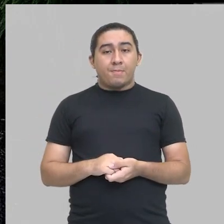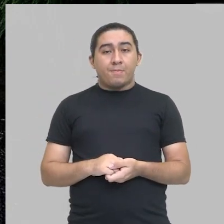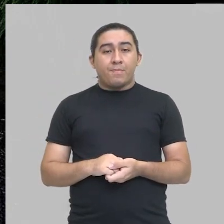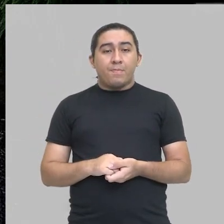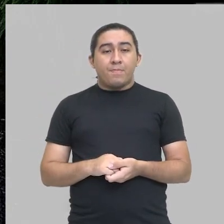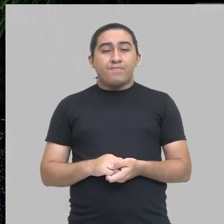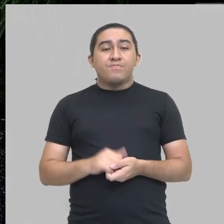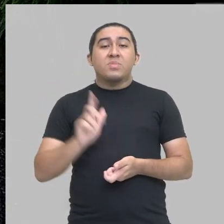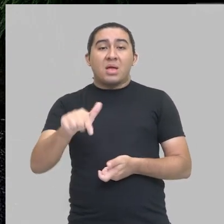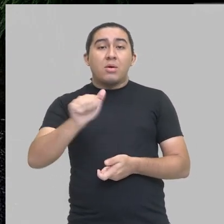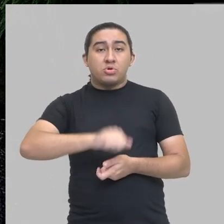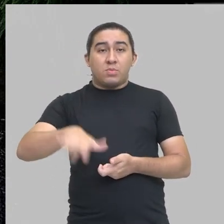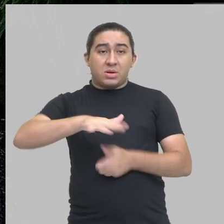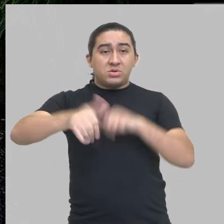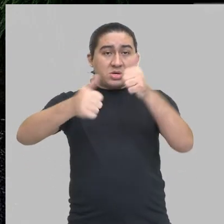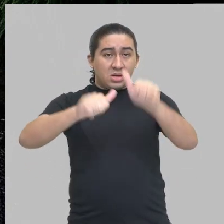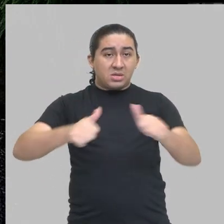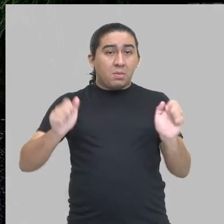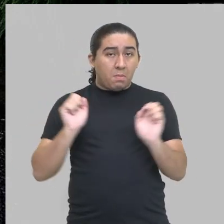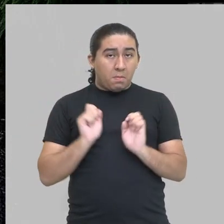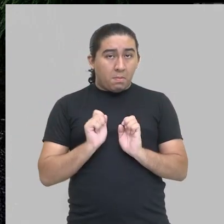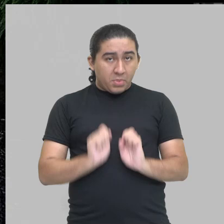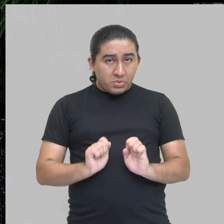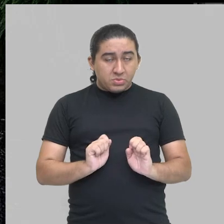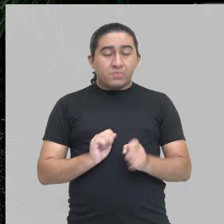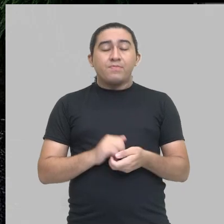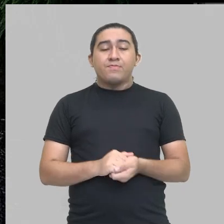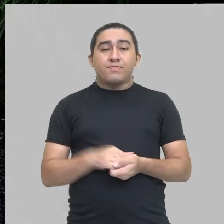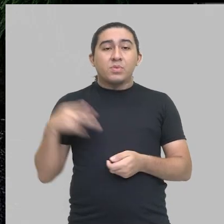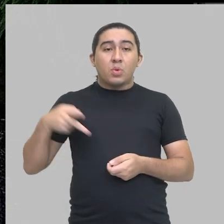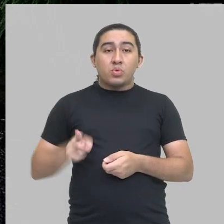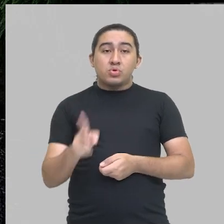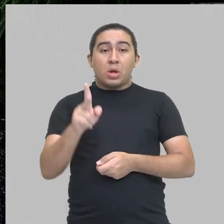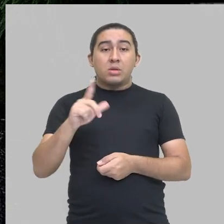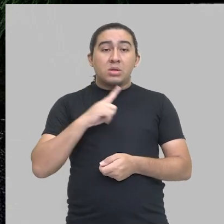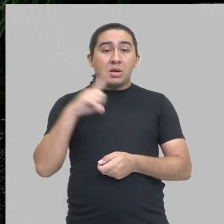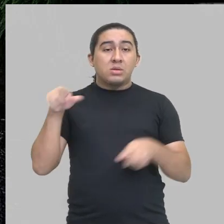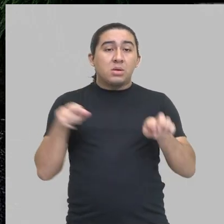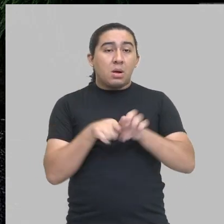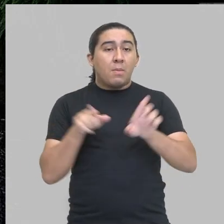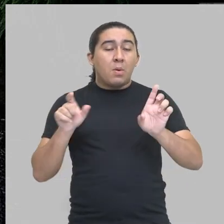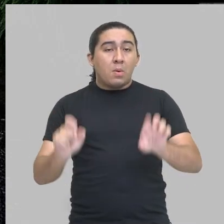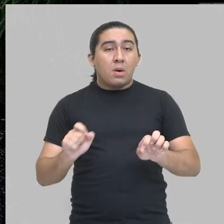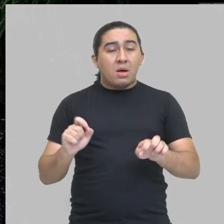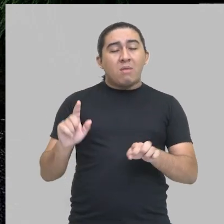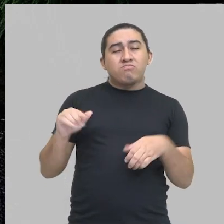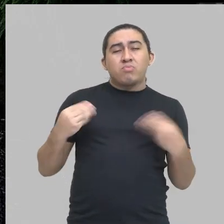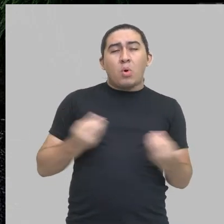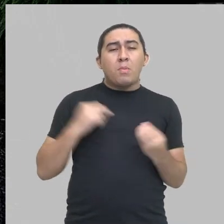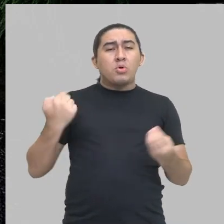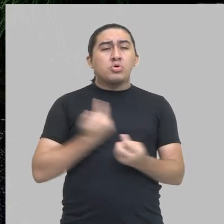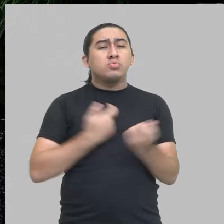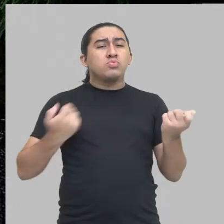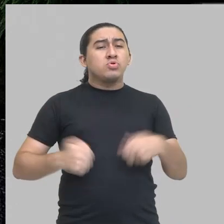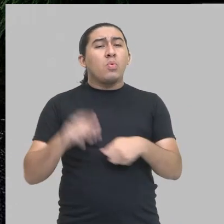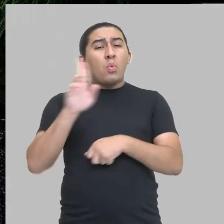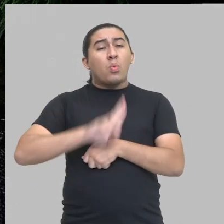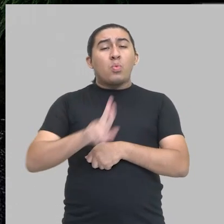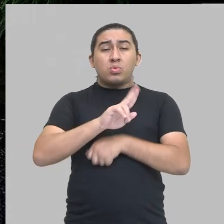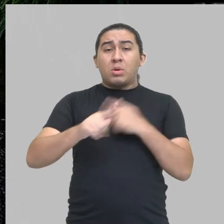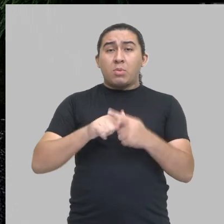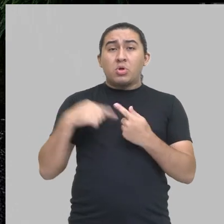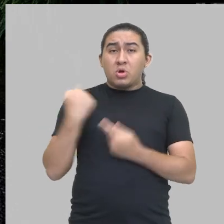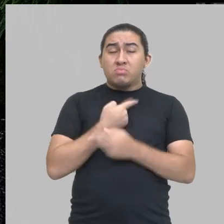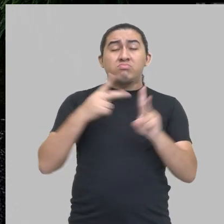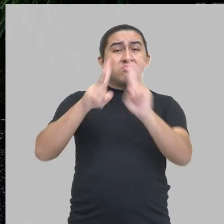Então, esse é o campo de análise. Continuando aqui, nós temos ainda como é que nós vamos aplicar, então, já que nós